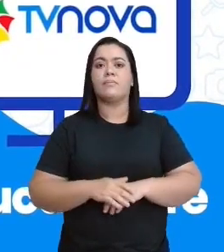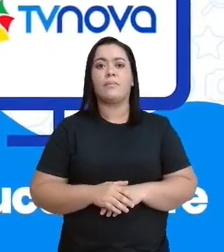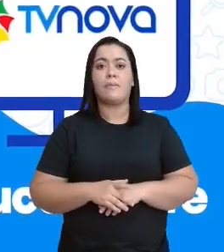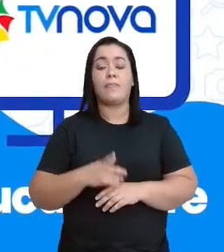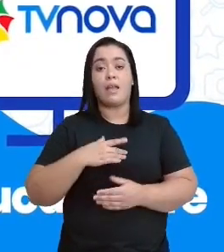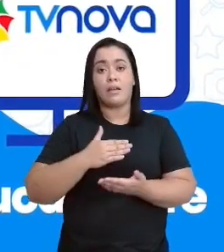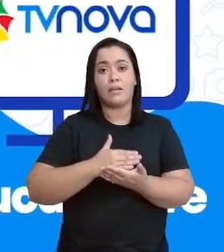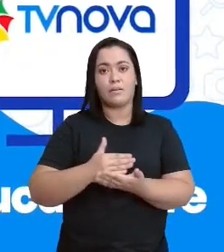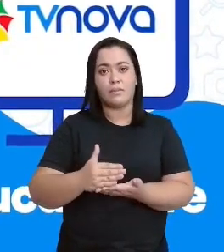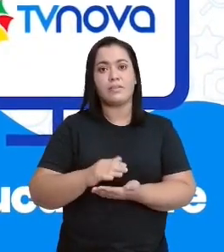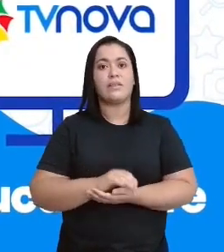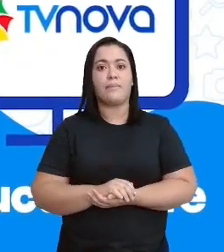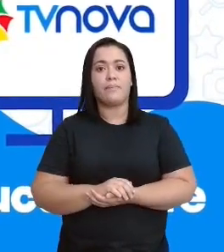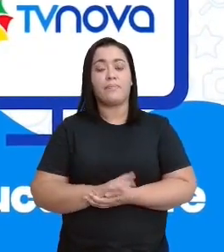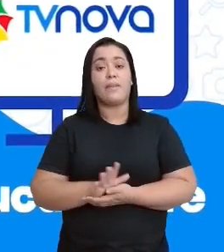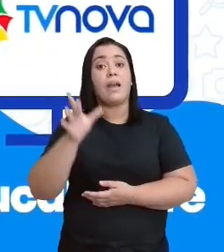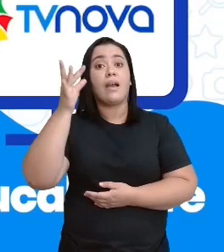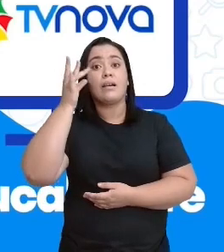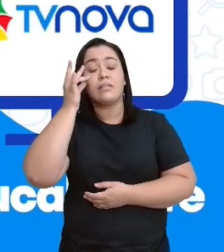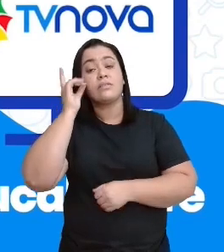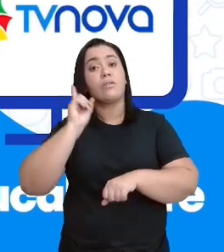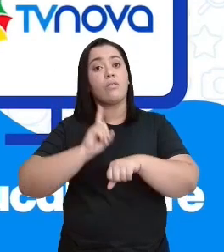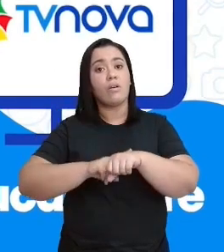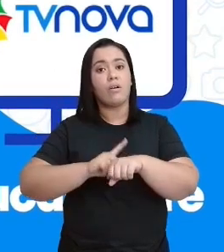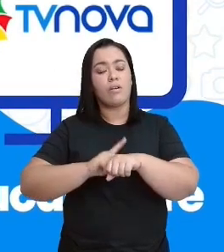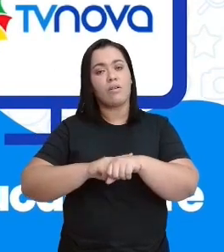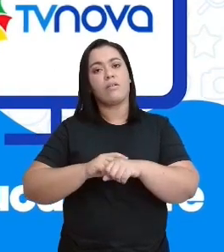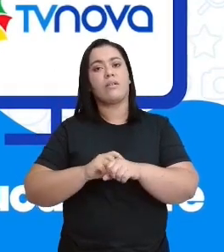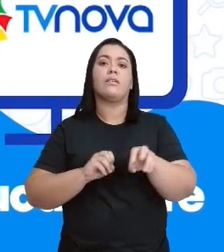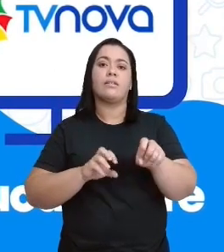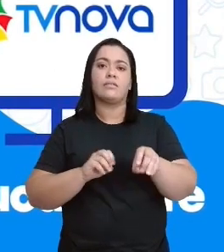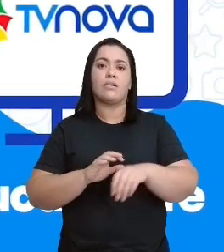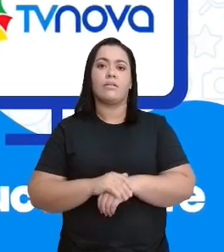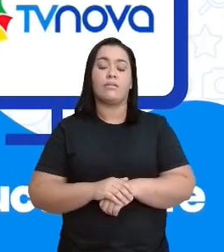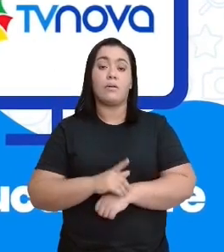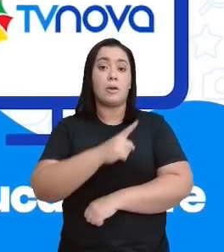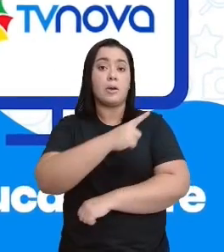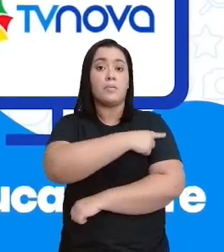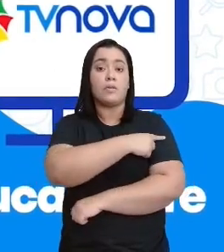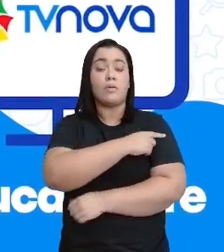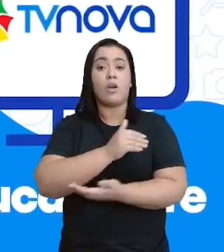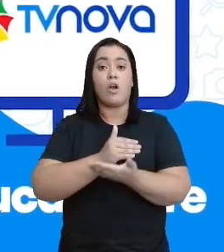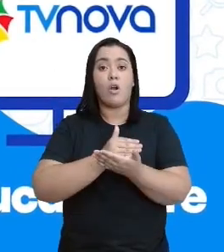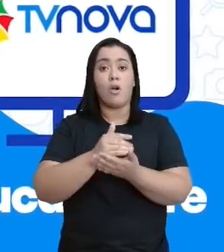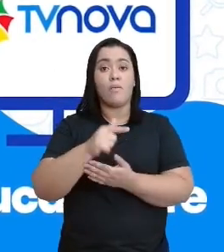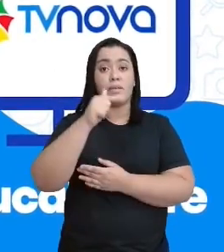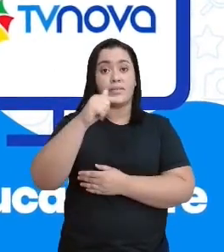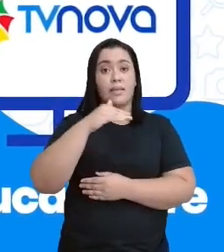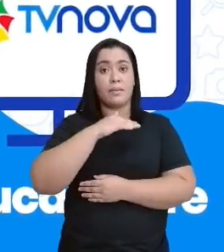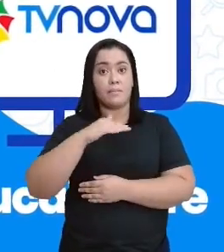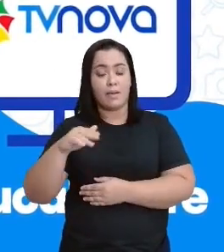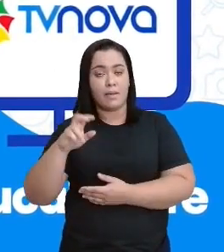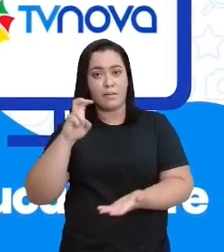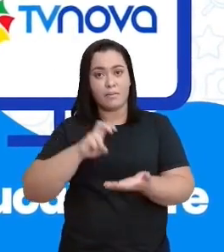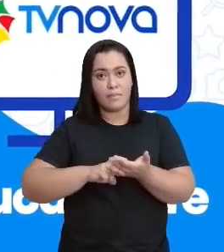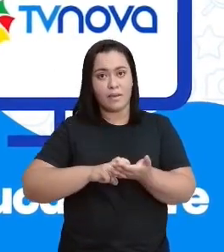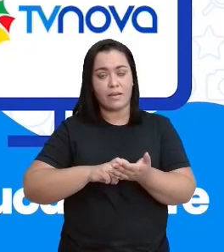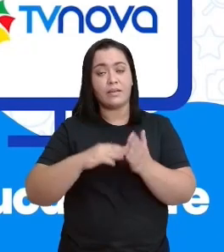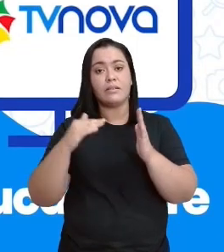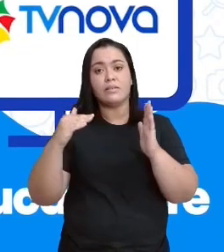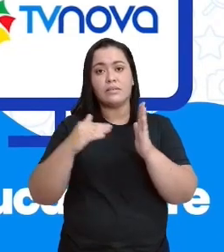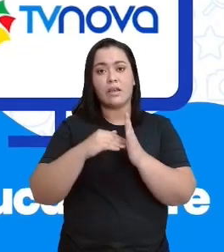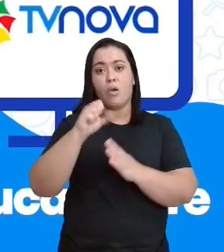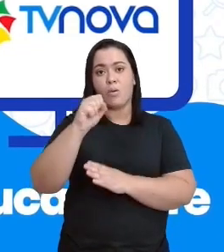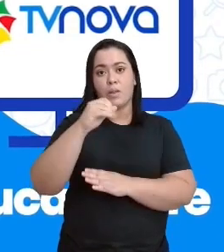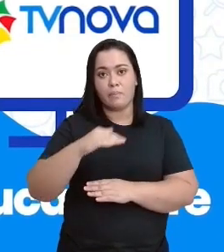anos iniciais. Atenção para os horários das aulas. As aulas do 1º ano começam às 7h30 da manhã e seguem até às